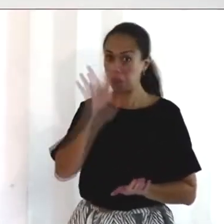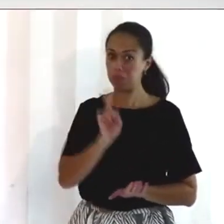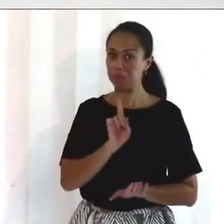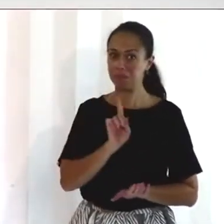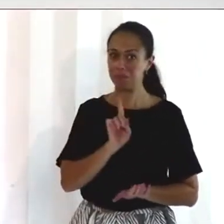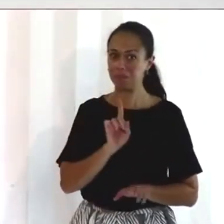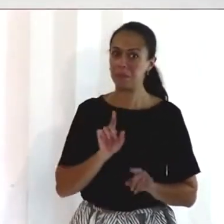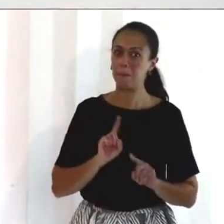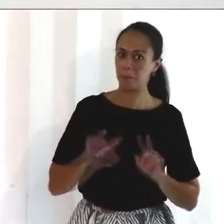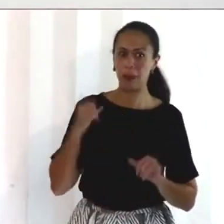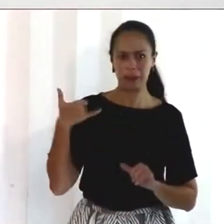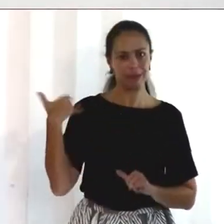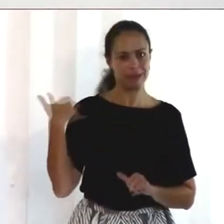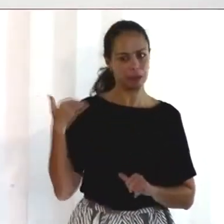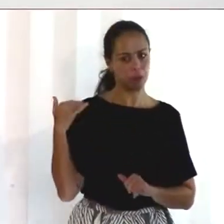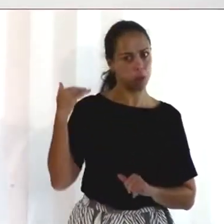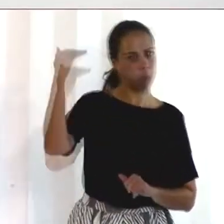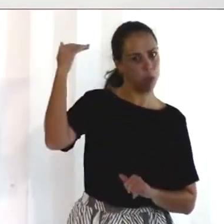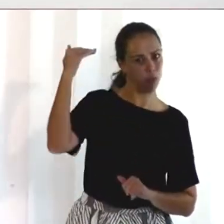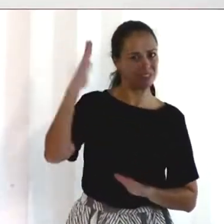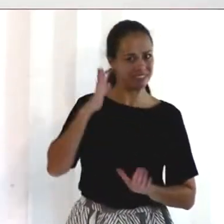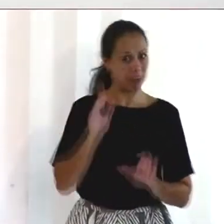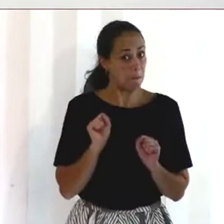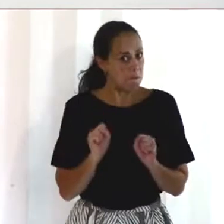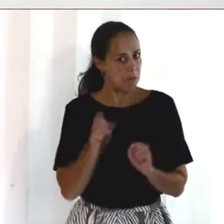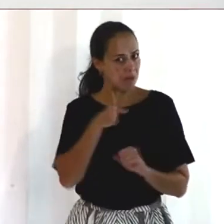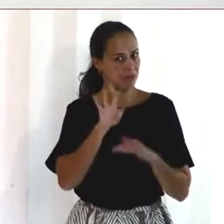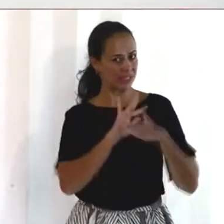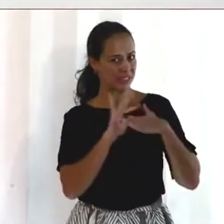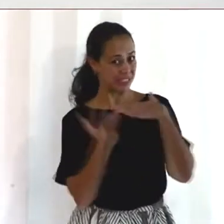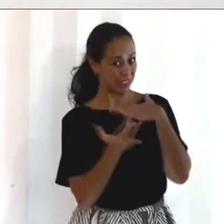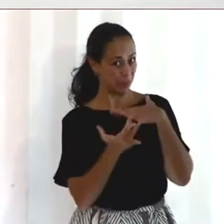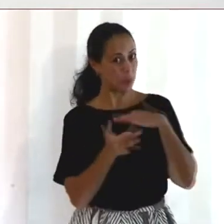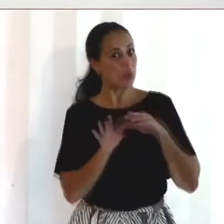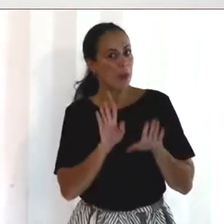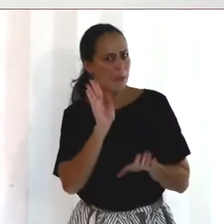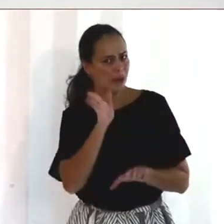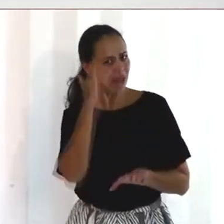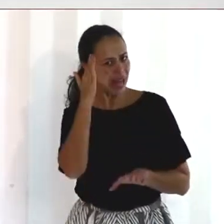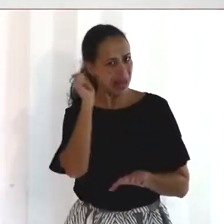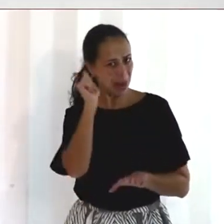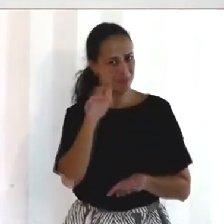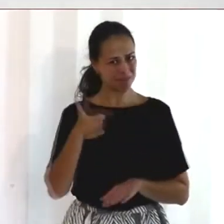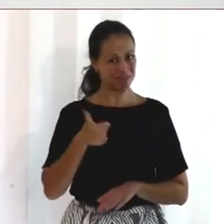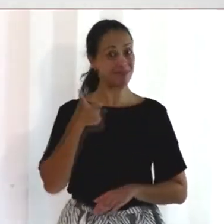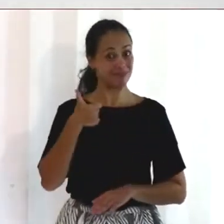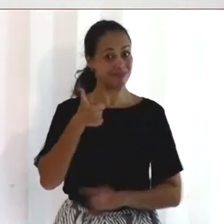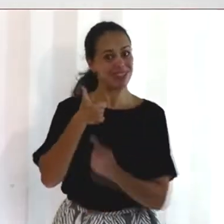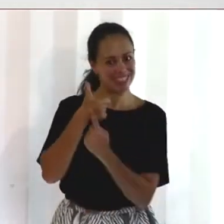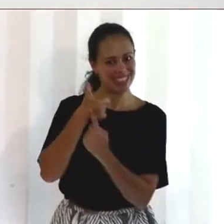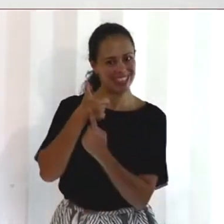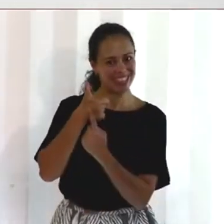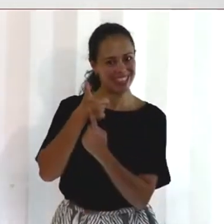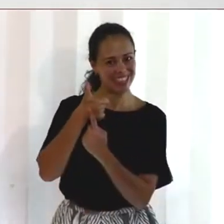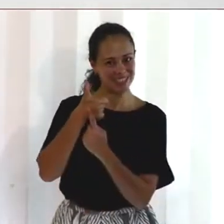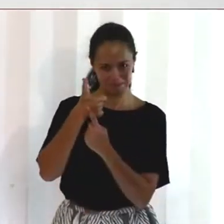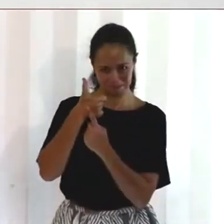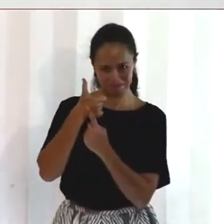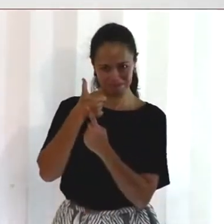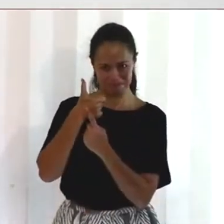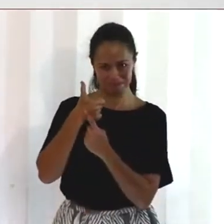Precisa ter uma idade para, então, abrir a sua conta nas redes sociais. Mas você sabe o que é o joinha? Você sabe o que é o